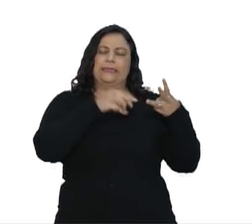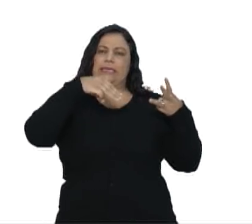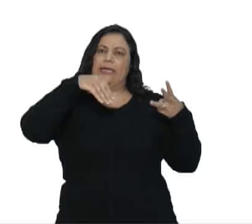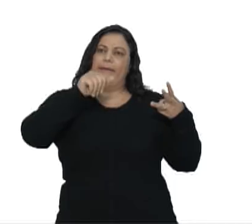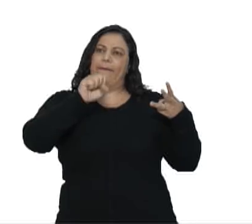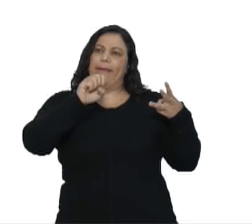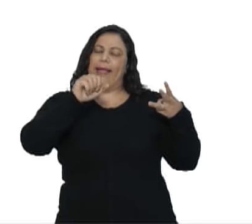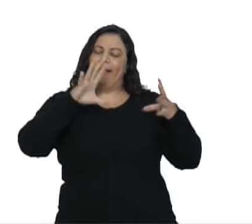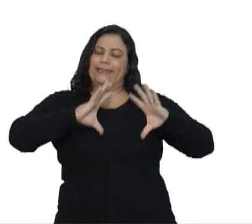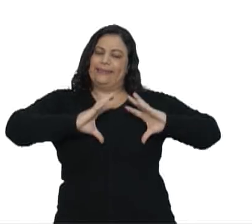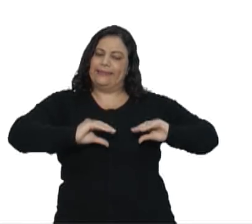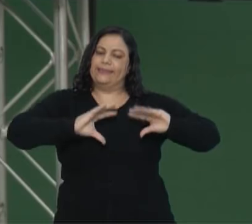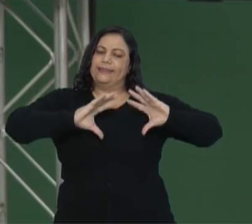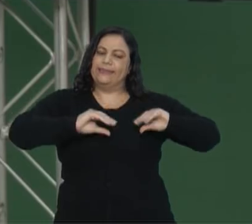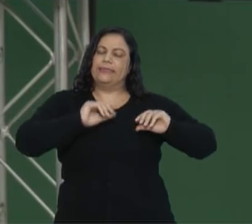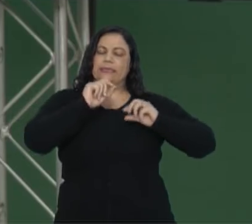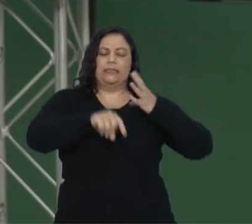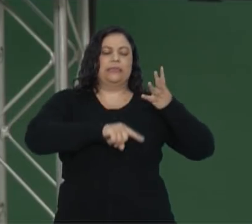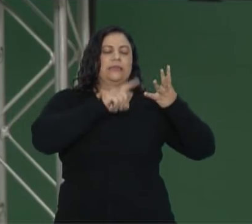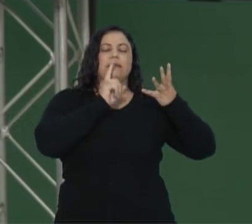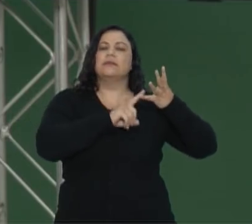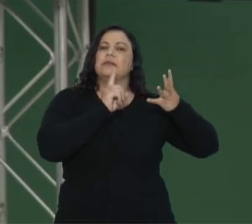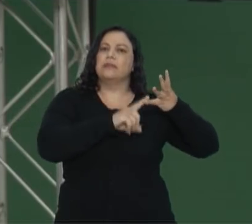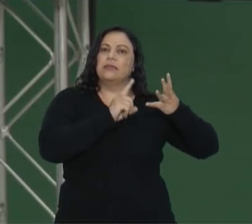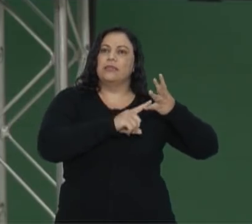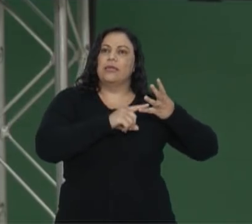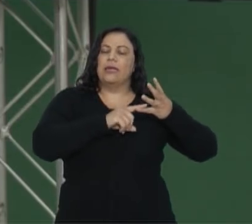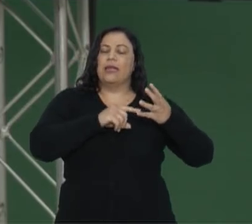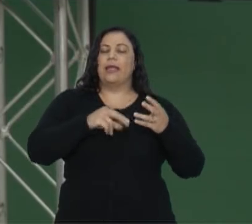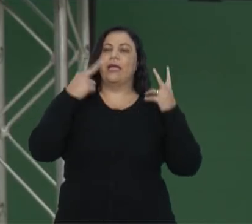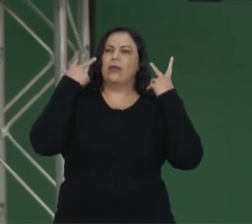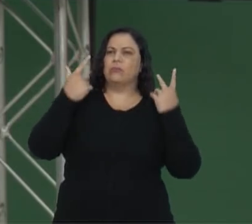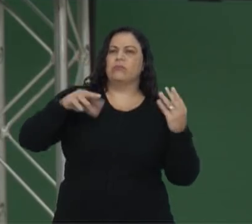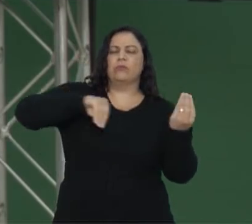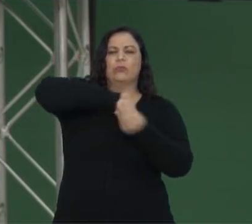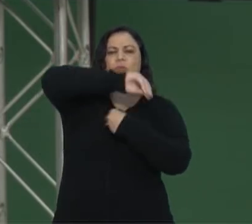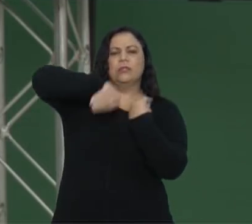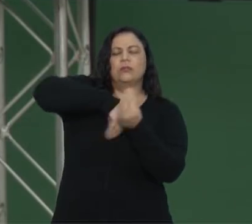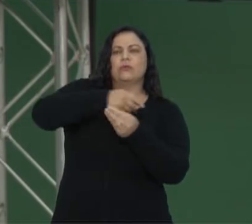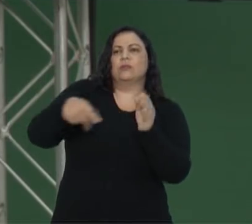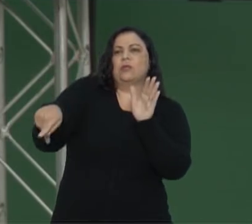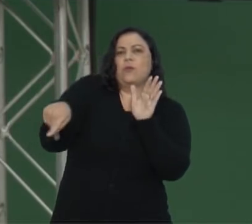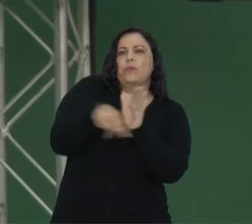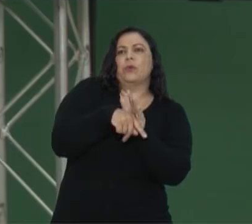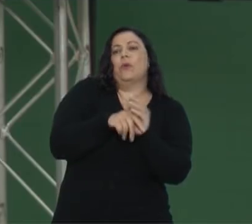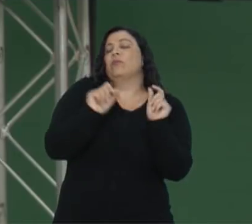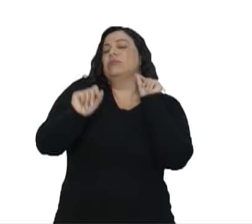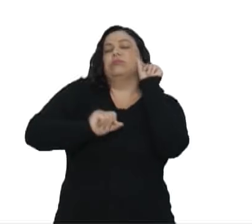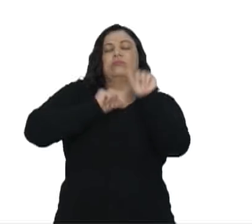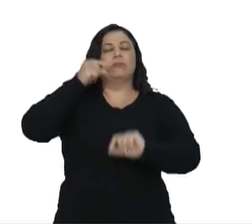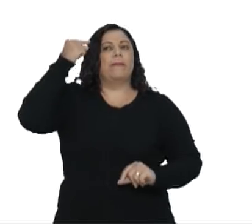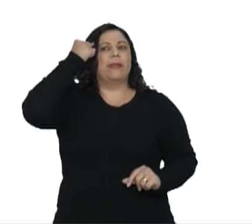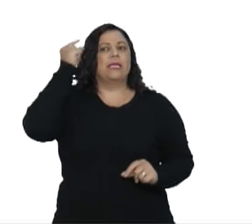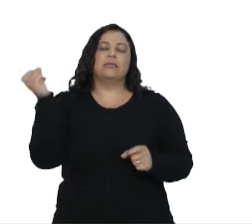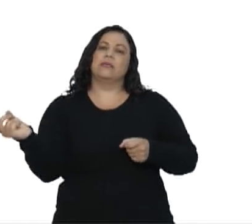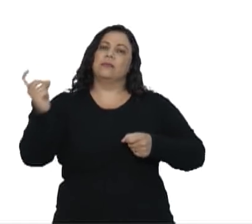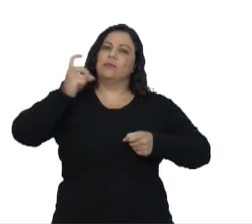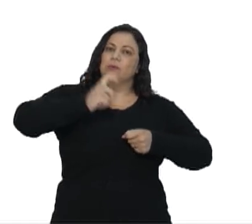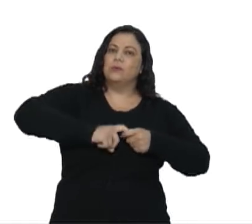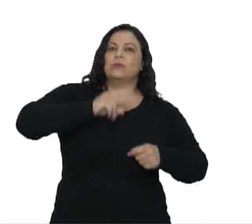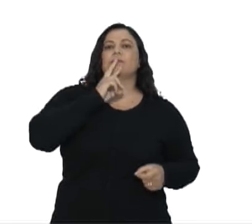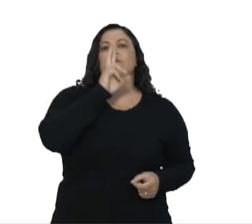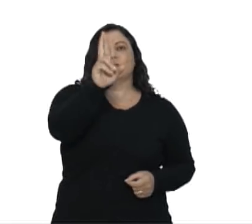na natureza da substância. Pensa um pouquinho e daqui a pouco eu volto com a resposta correta.